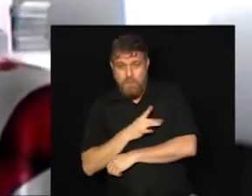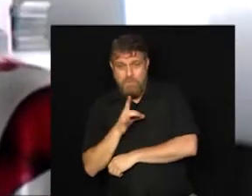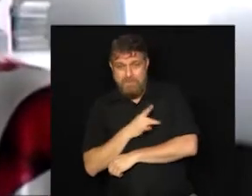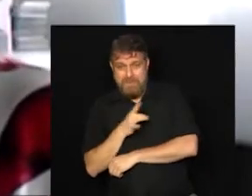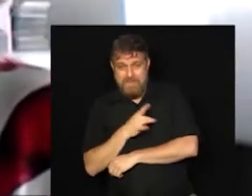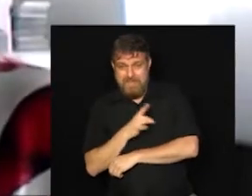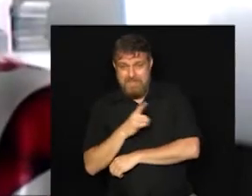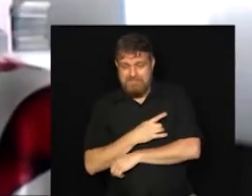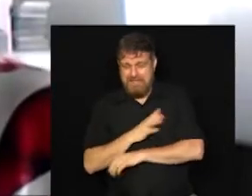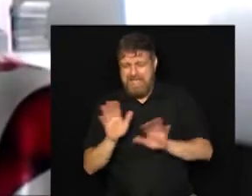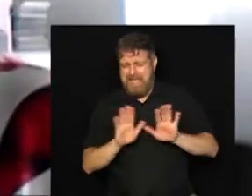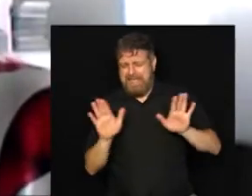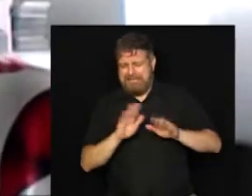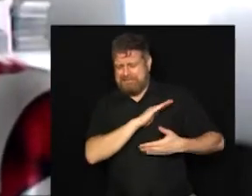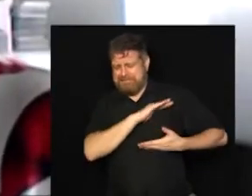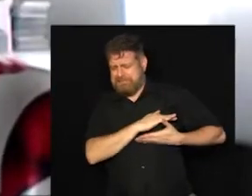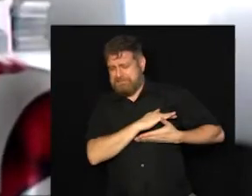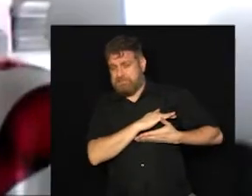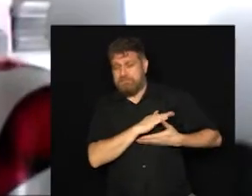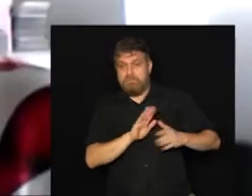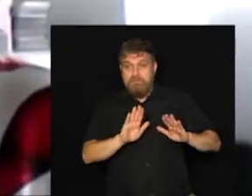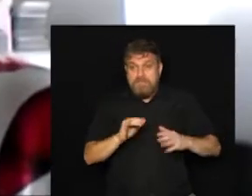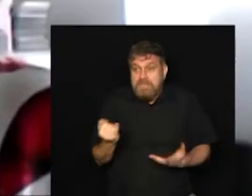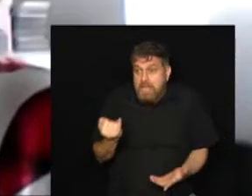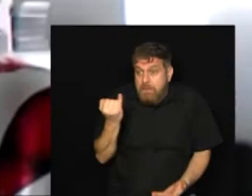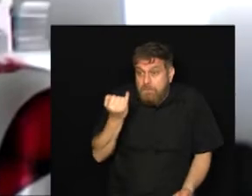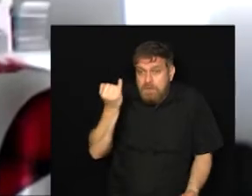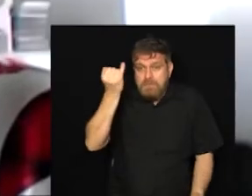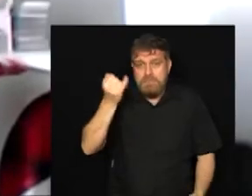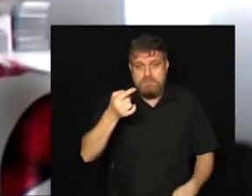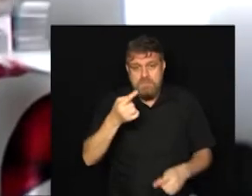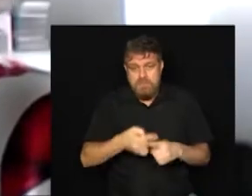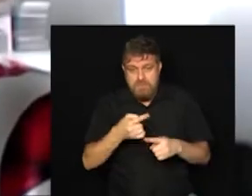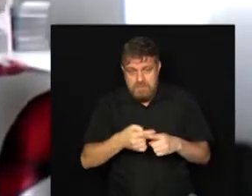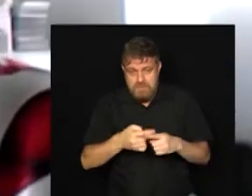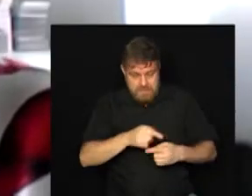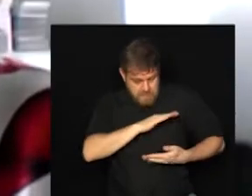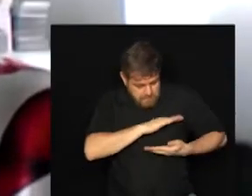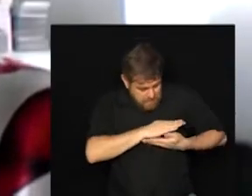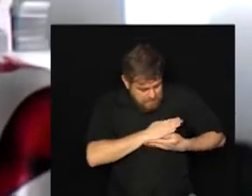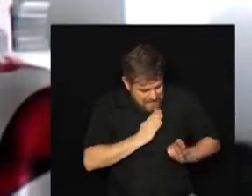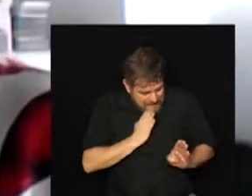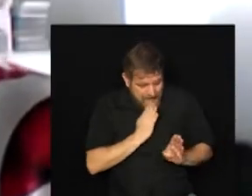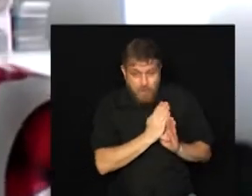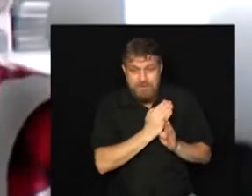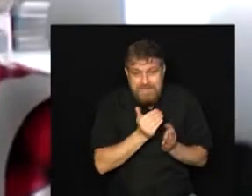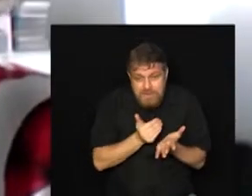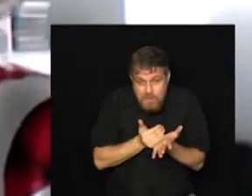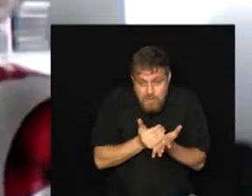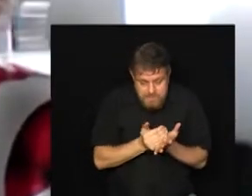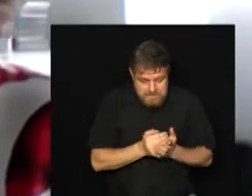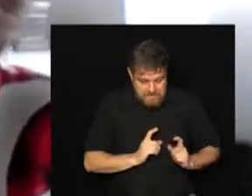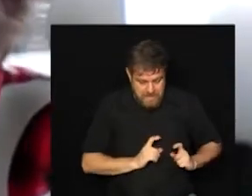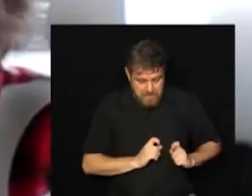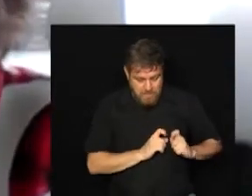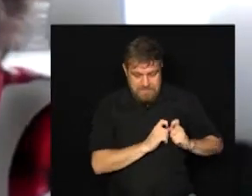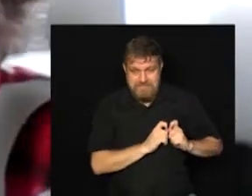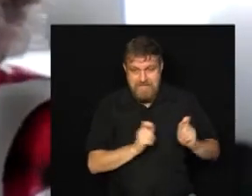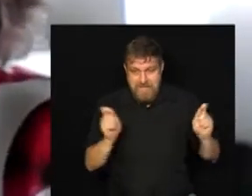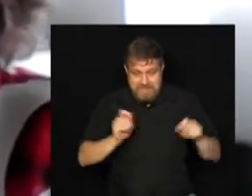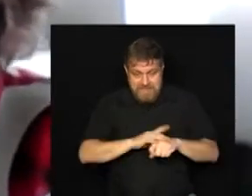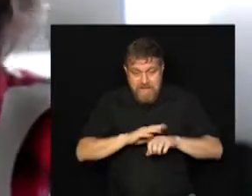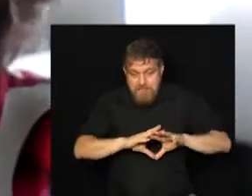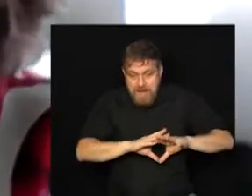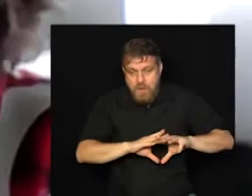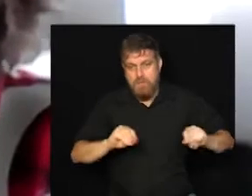pacientes acabavam não indo. Importante, porque é extremamente importante, o câncer, ele tem chance de cura